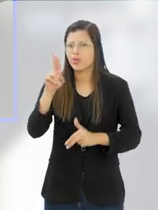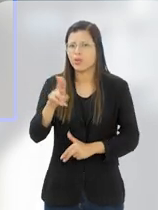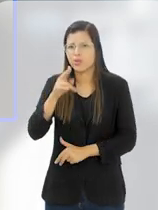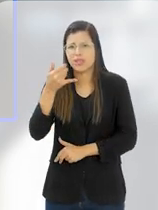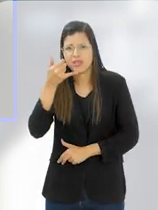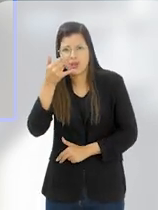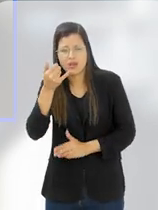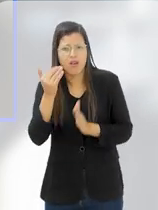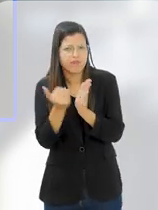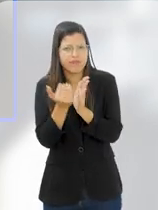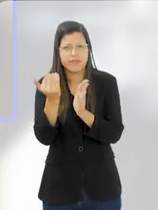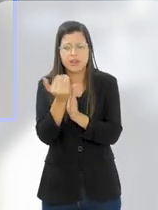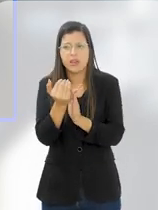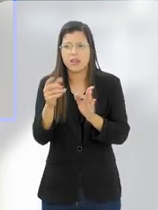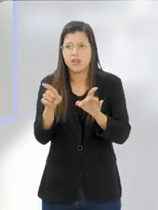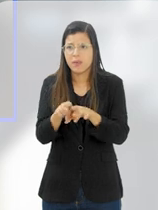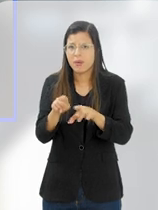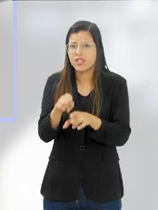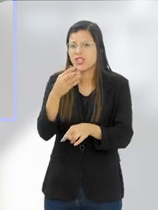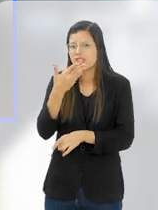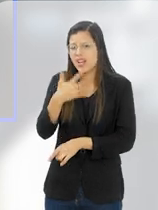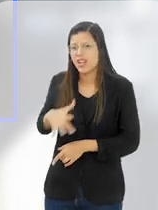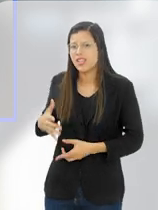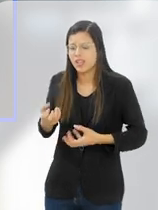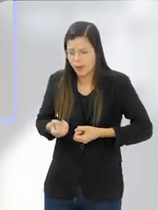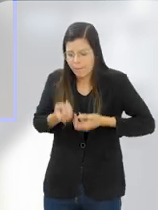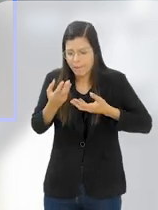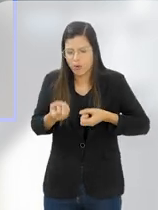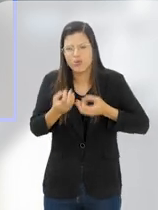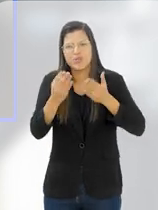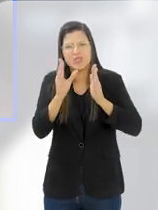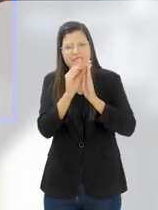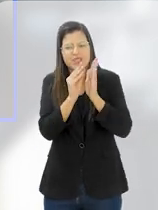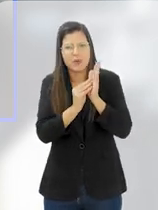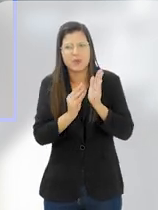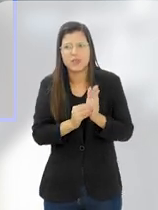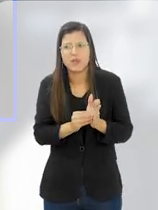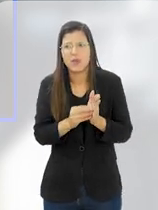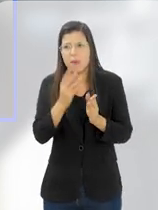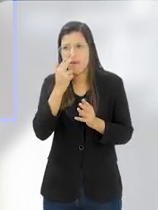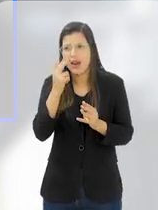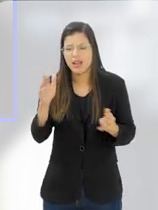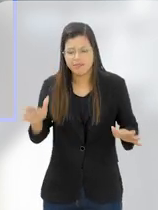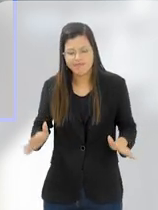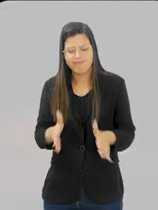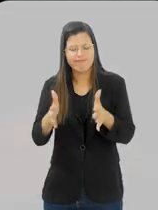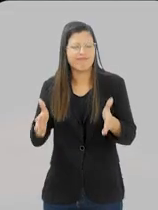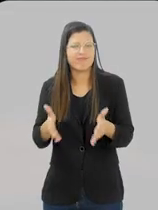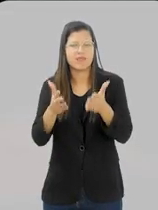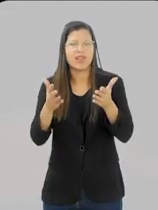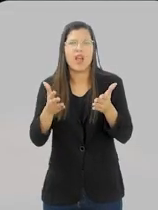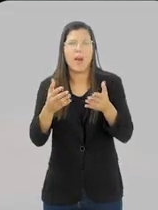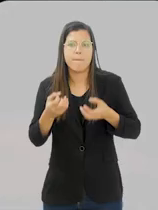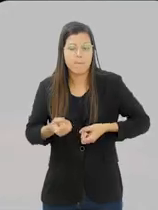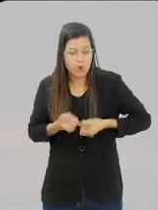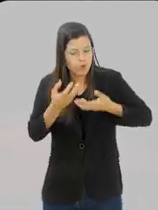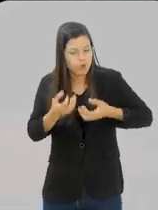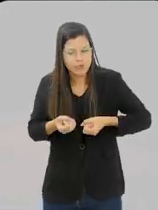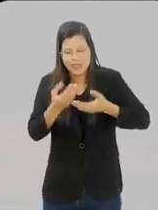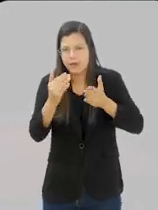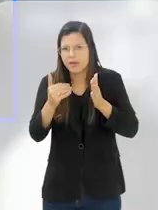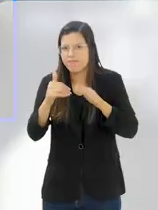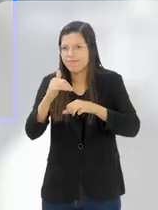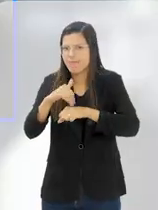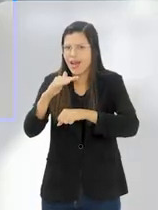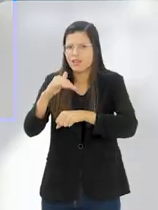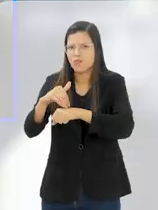que produzem esse tipo de conteúdo também, elas estão sendo ali instadas, né, não só pelas próprias famílias, mas pela própria plataforma, a produzir cada vez